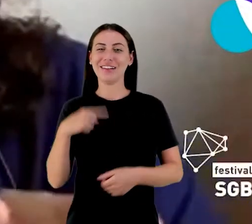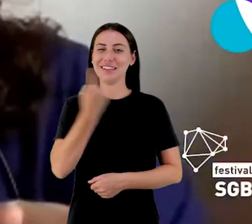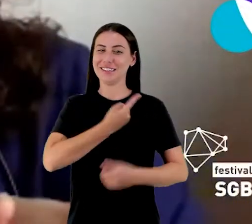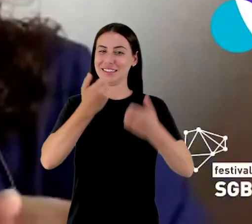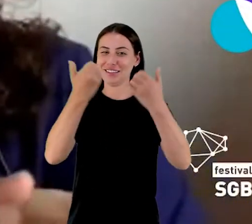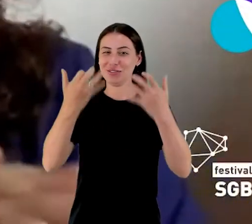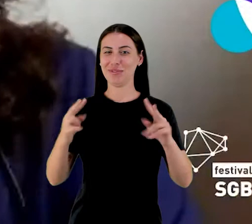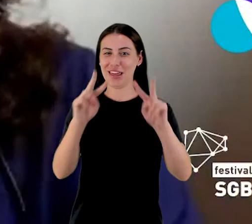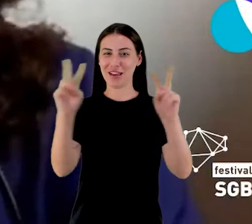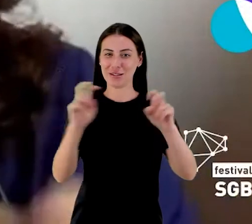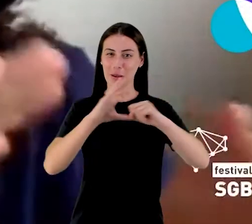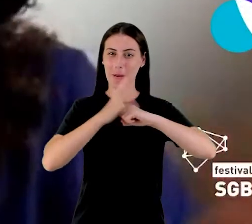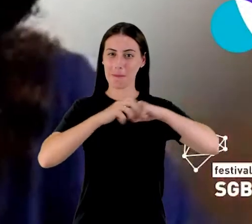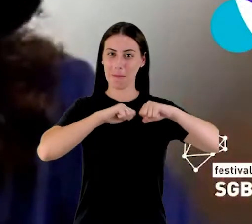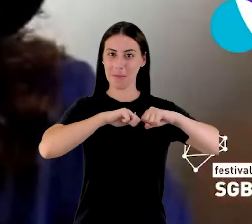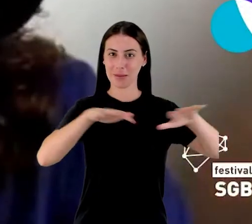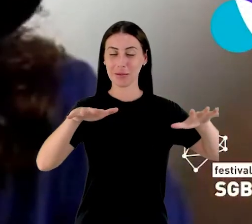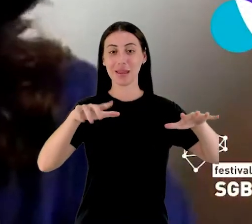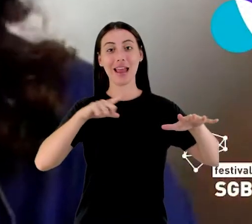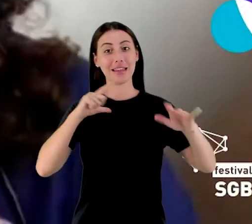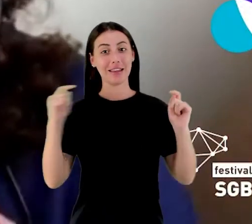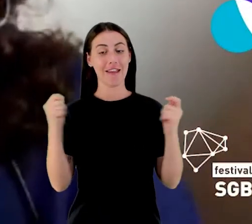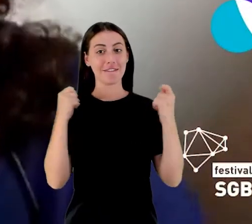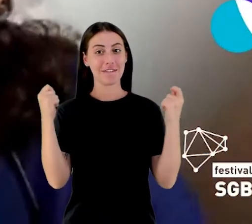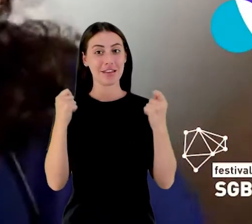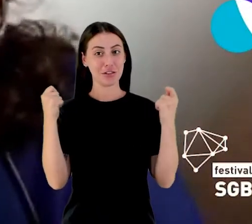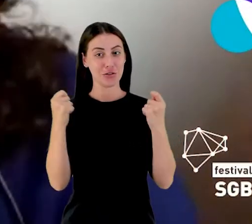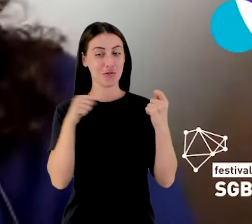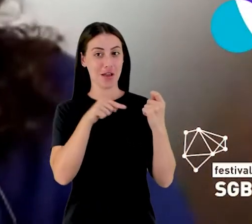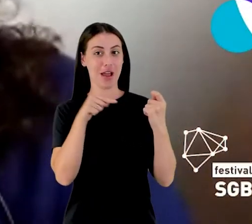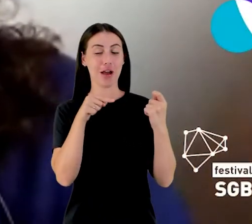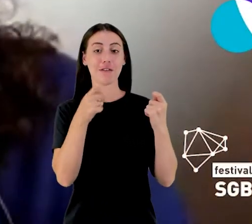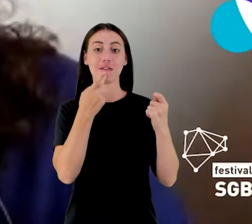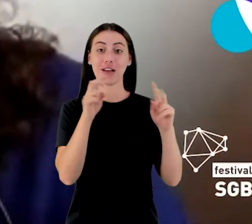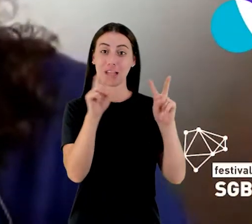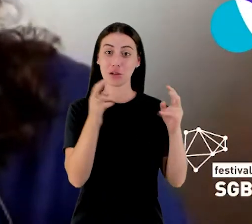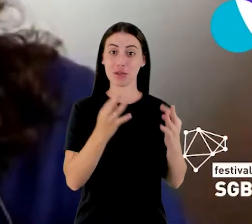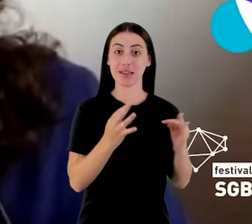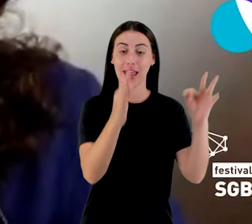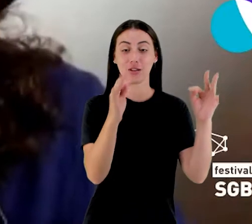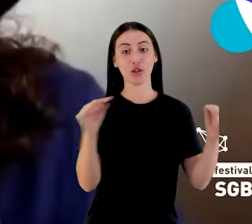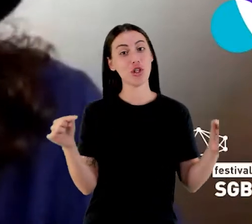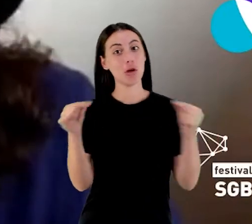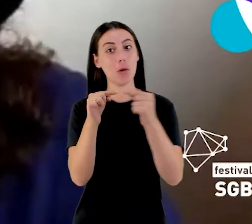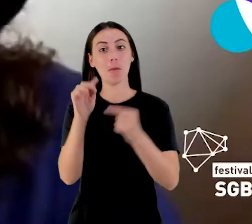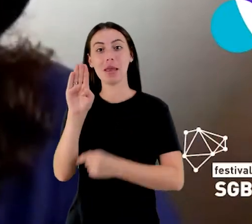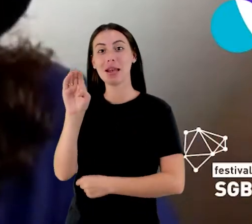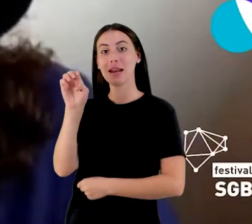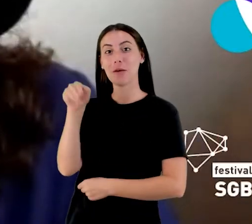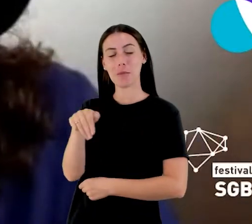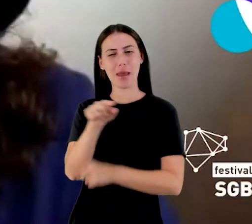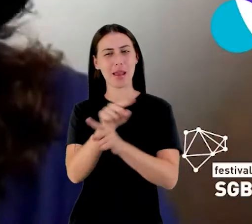vez já definidos os objetivos de impacto, quem eram os parceiros e aliados que seriam importantes para